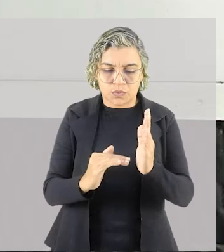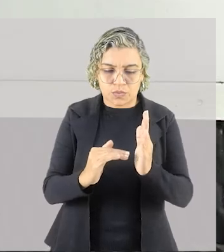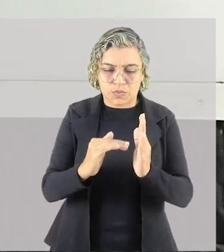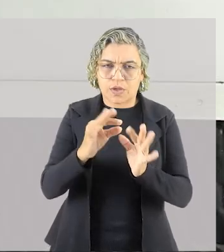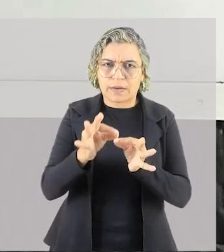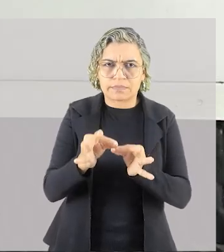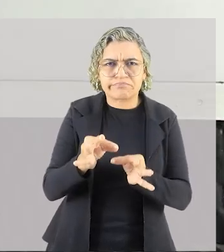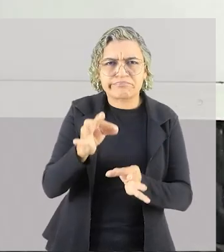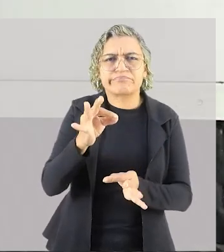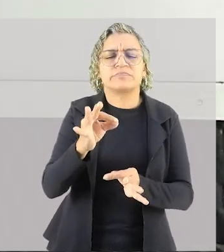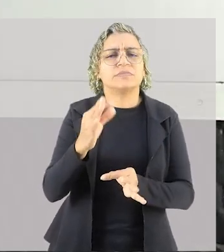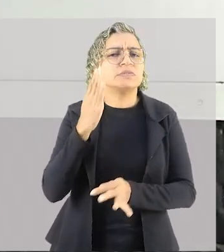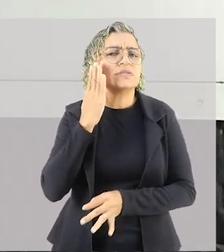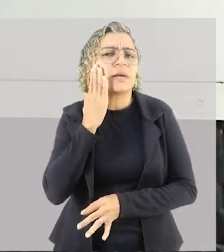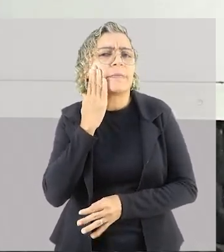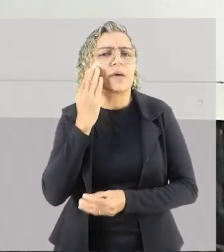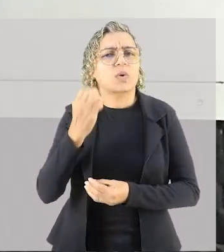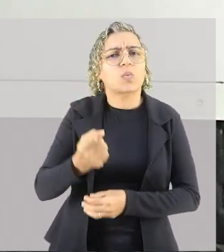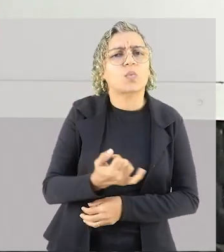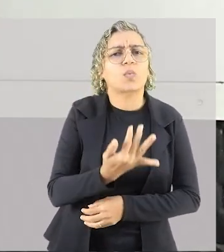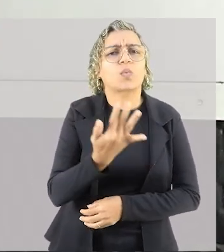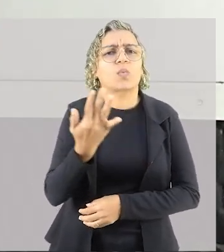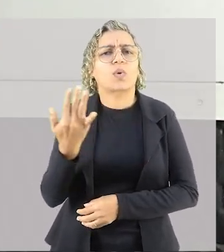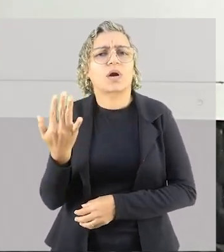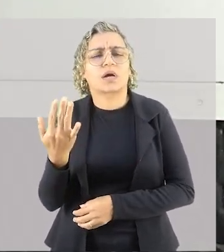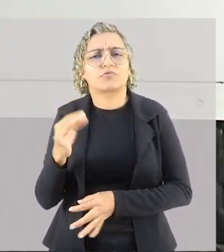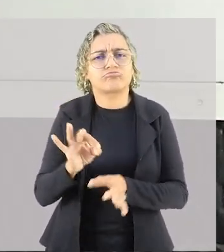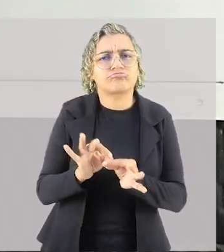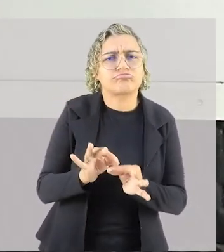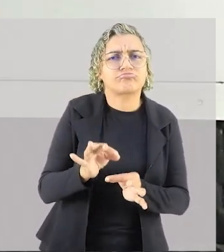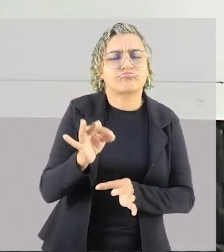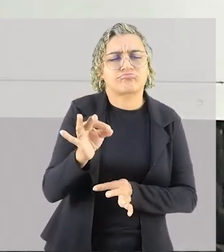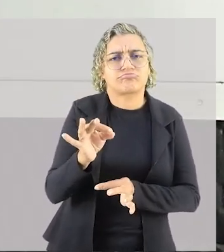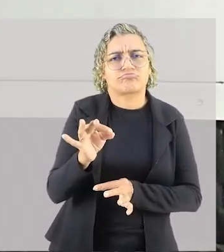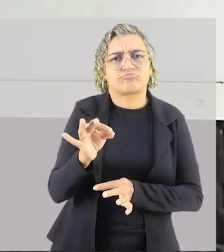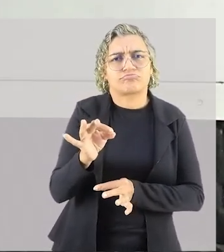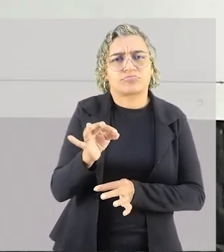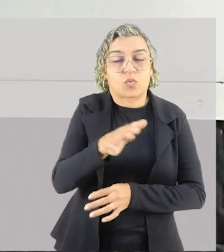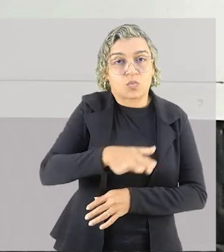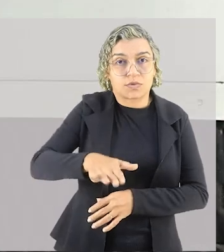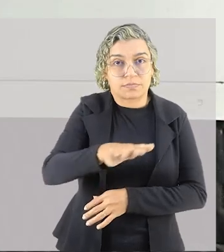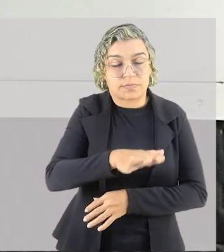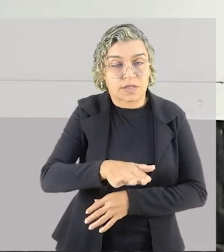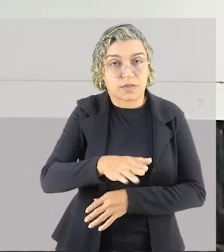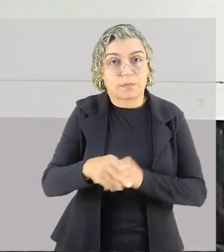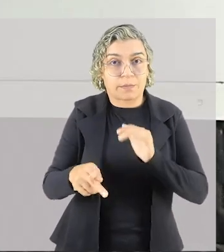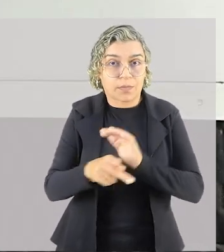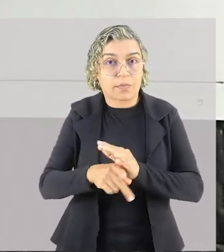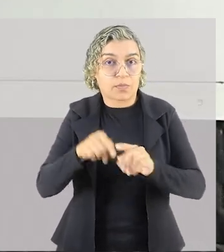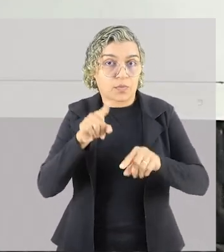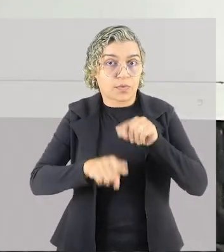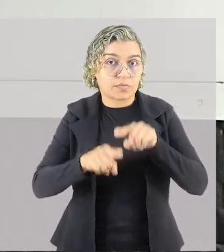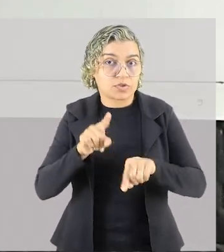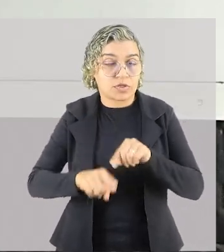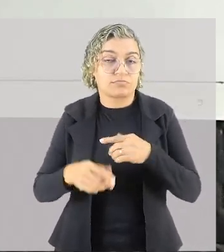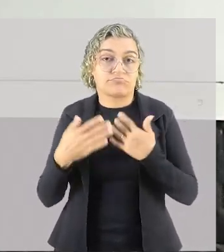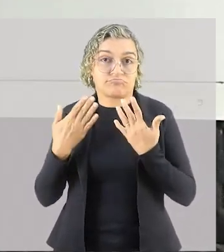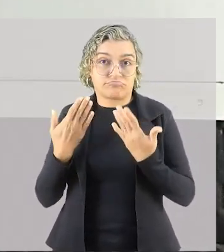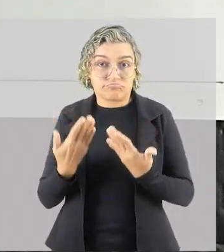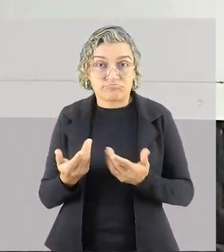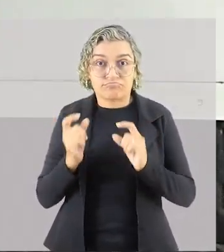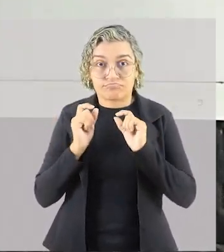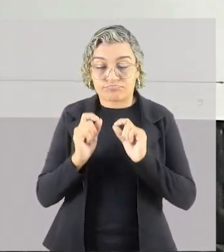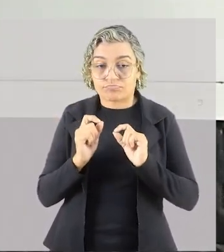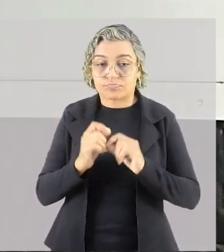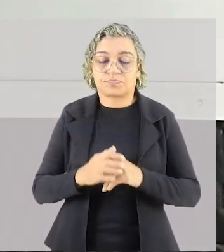deslocado, saber quanto é que mede o volume e o espaço desse objeto, certo? E olha só, na